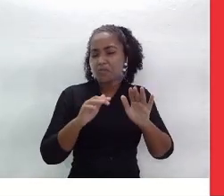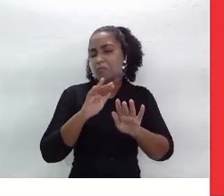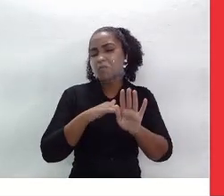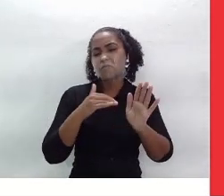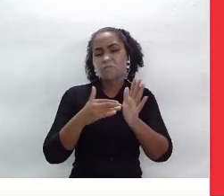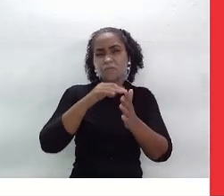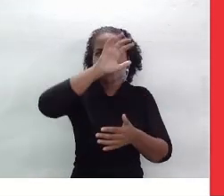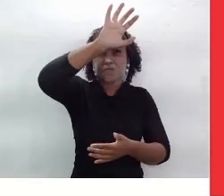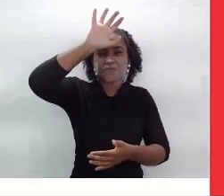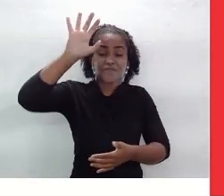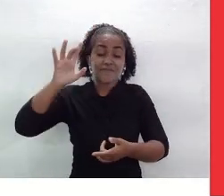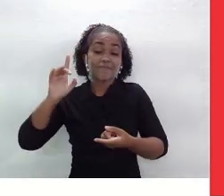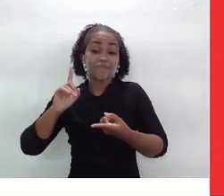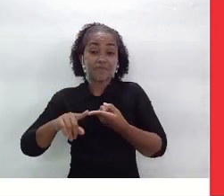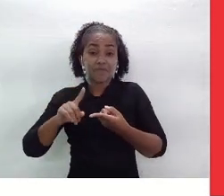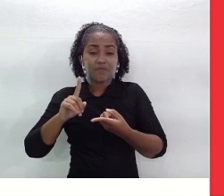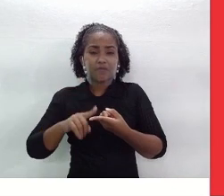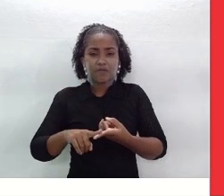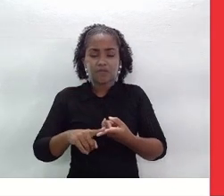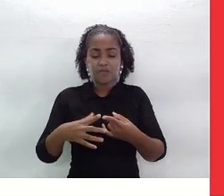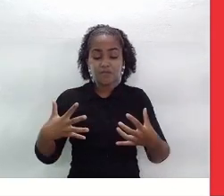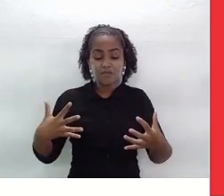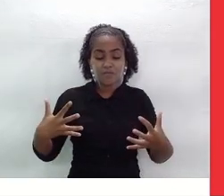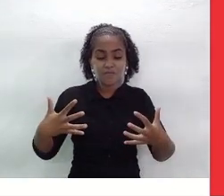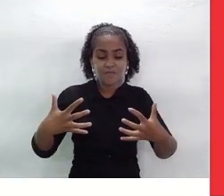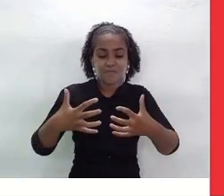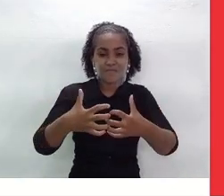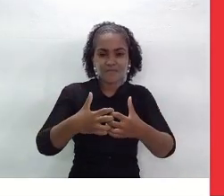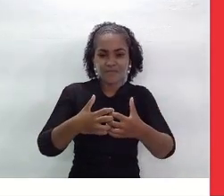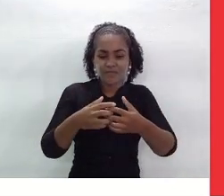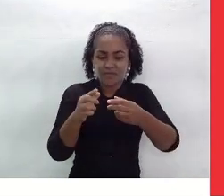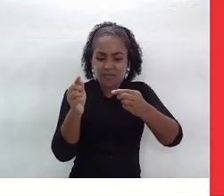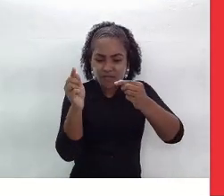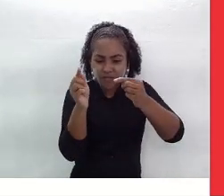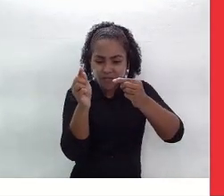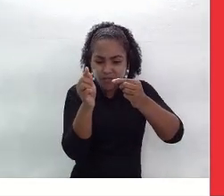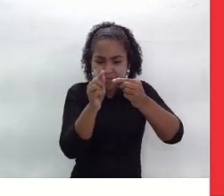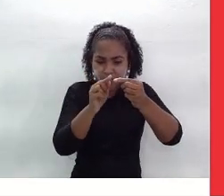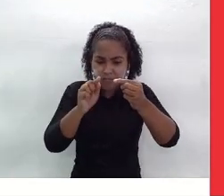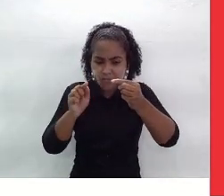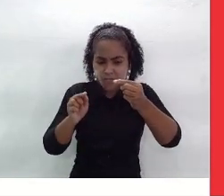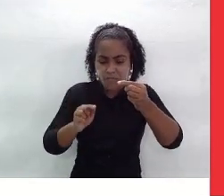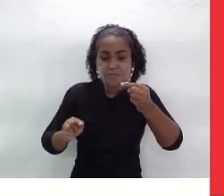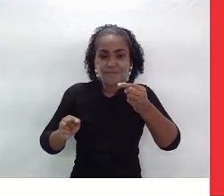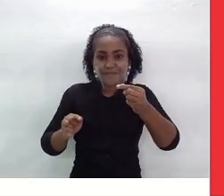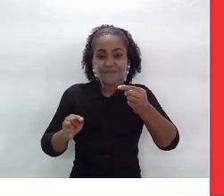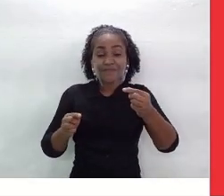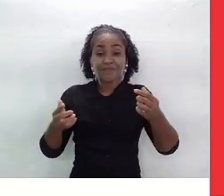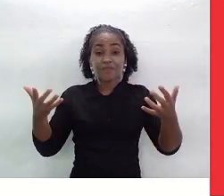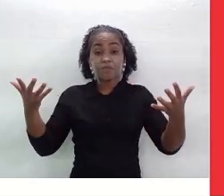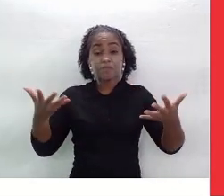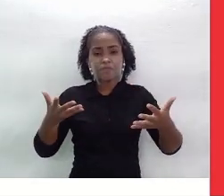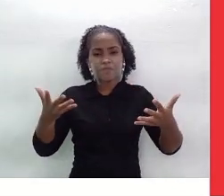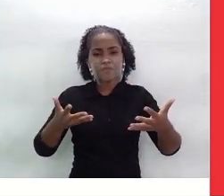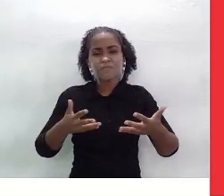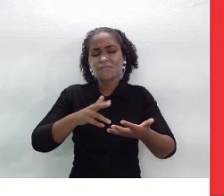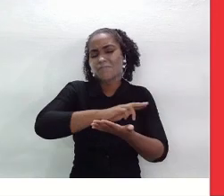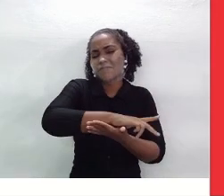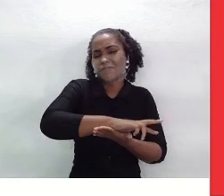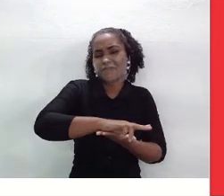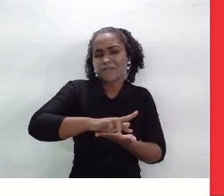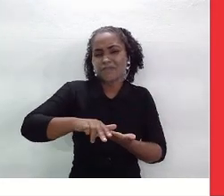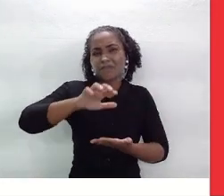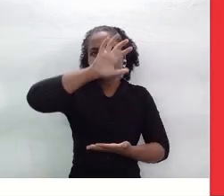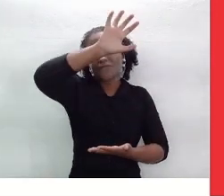continentes, além do encaixe de linhas de costas atuais de vários continentes,